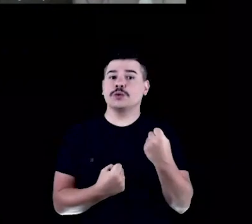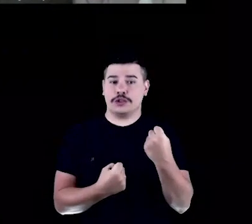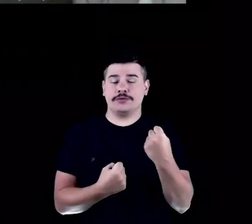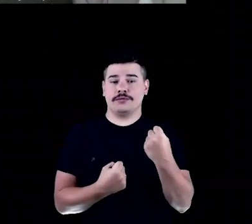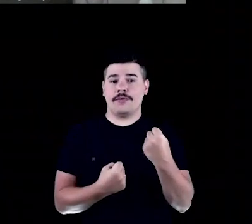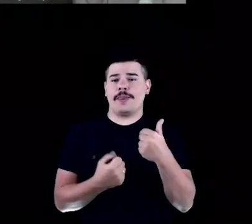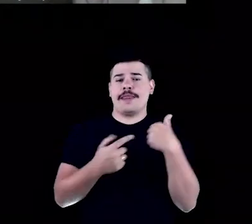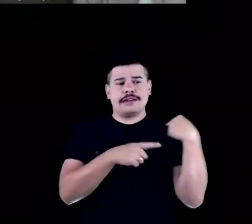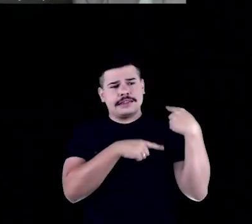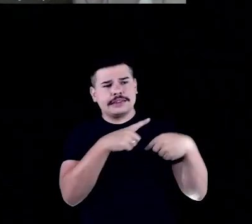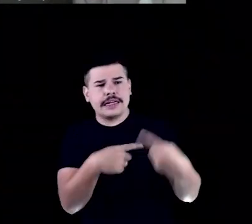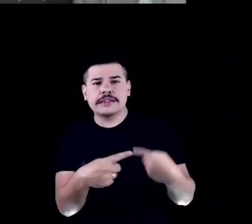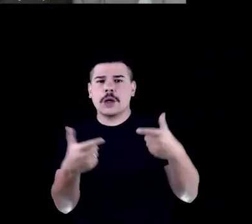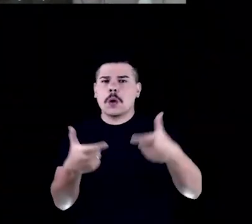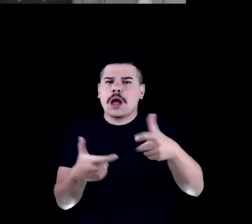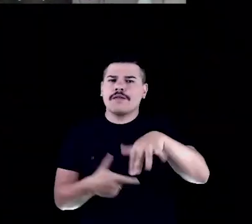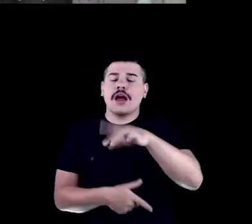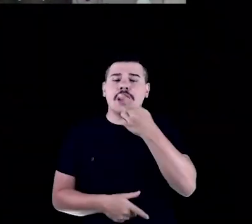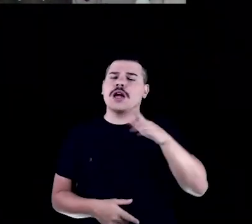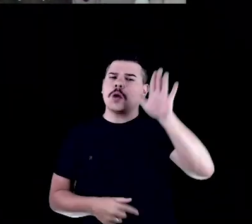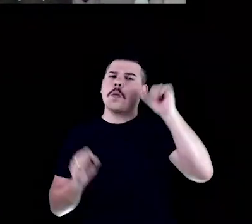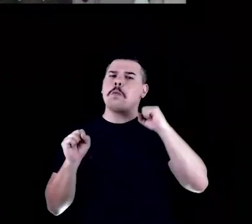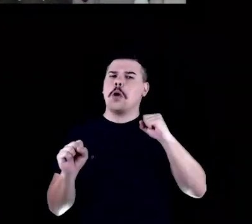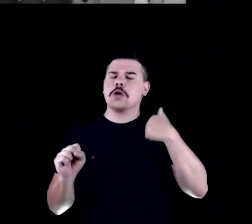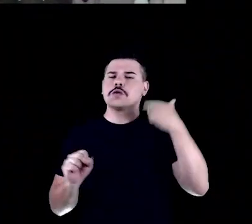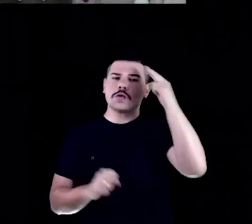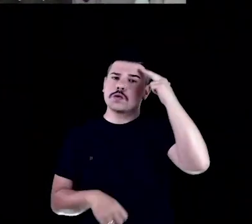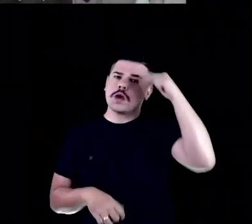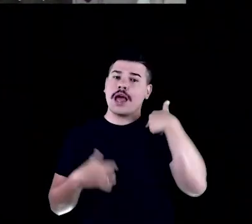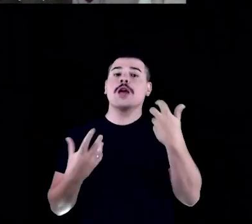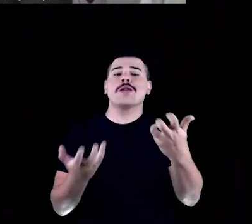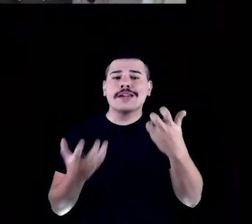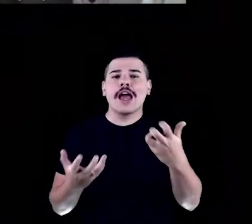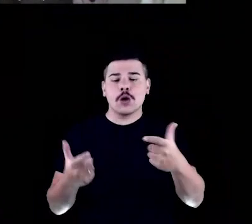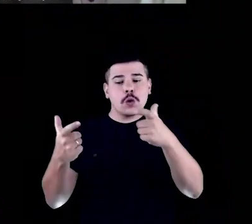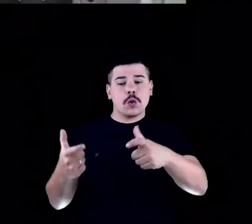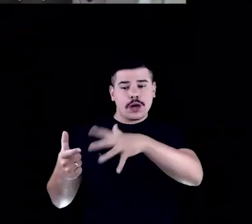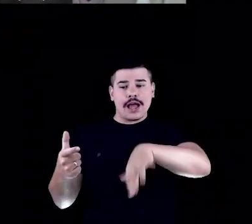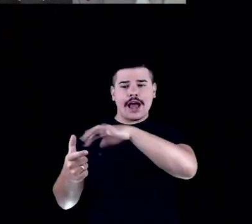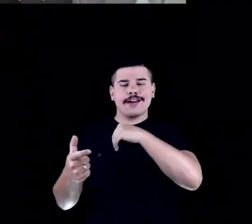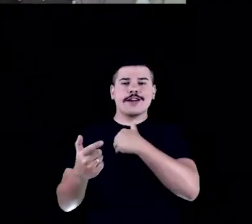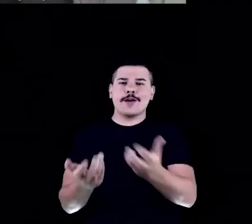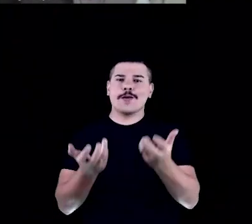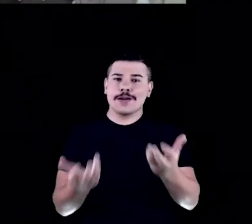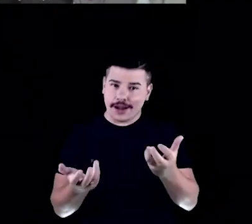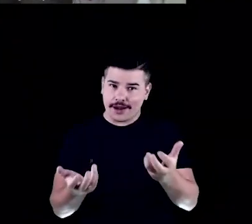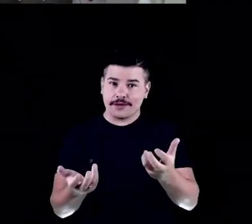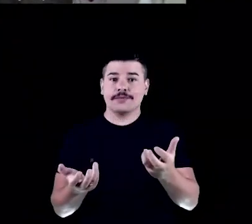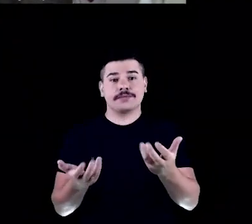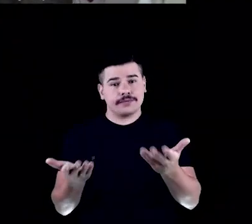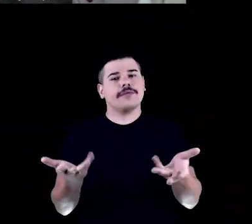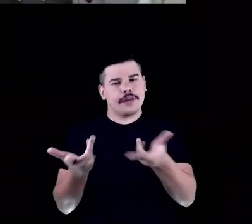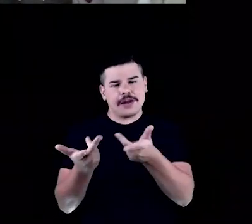produzir uma dissidência, uma dissonância dentro daquilo e falar, olha, eu posso sonhar, eu posso ocupar esse espaço,